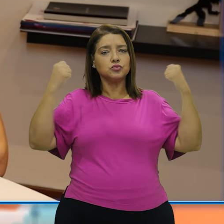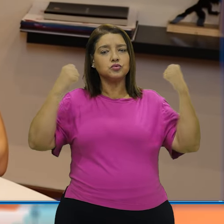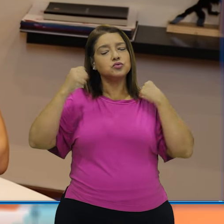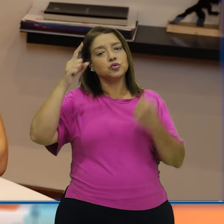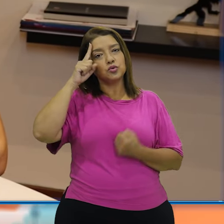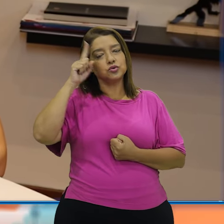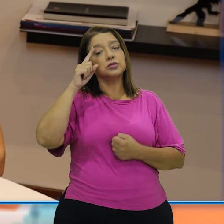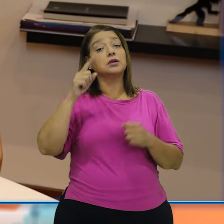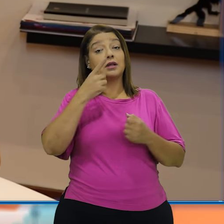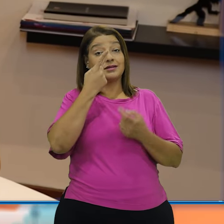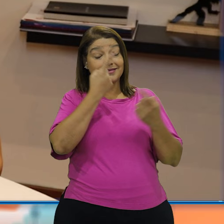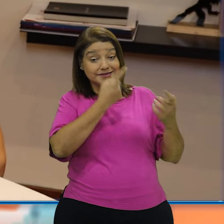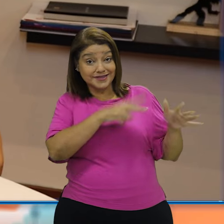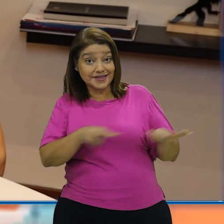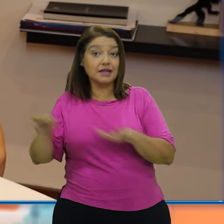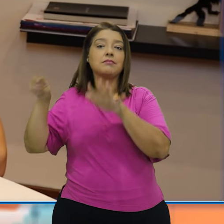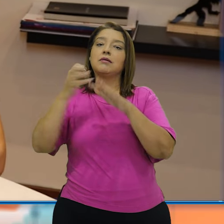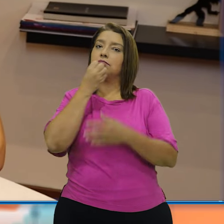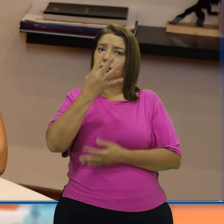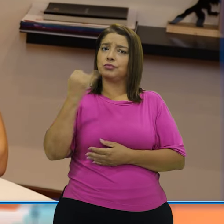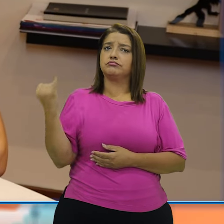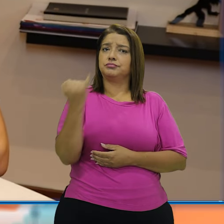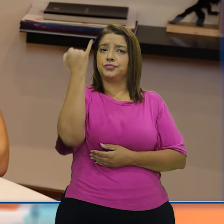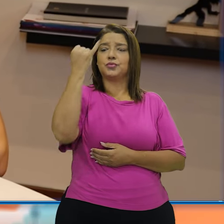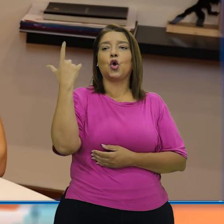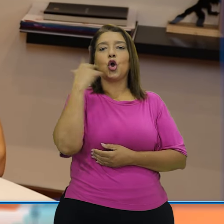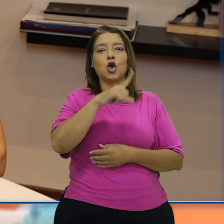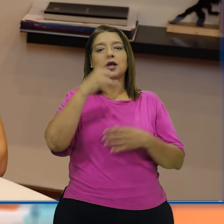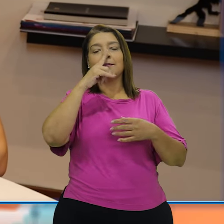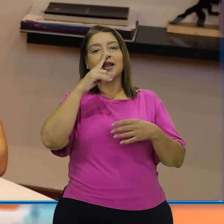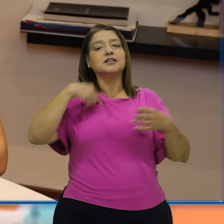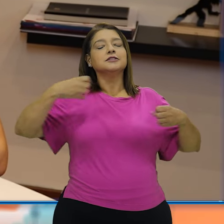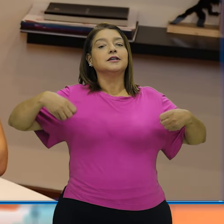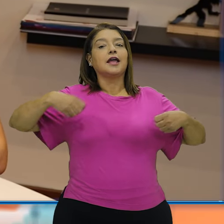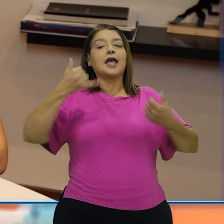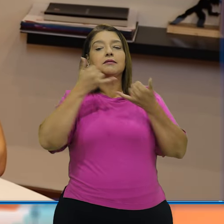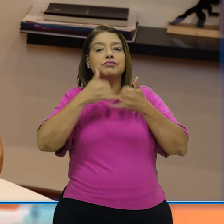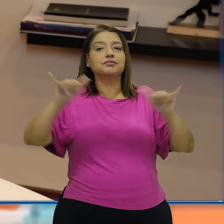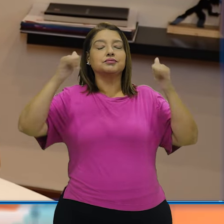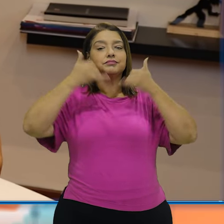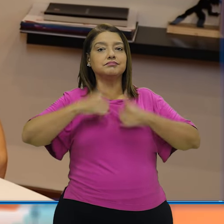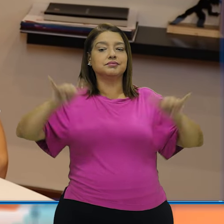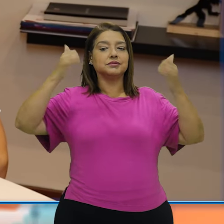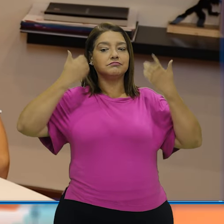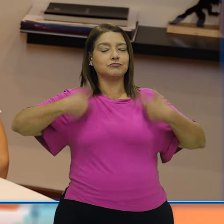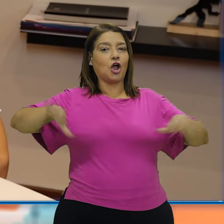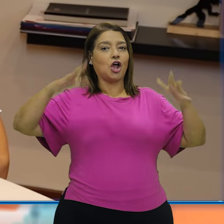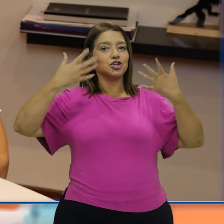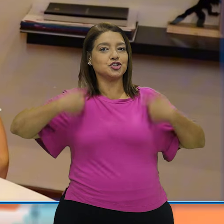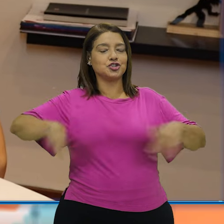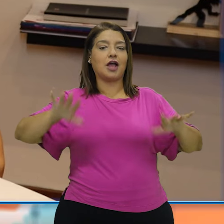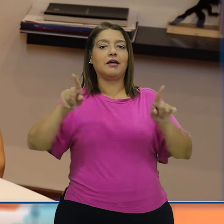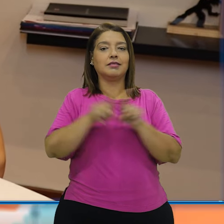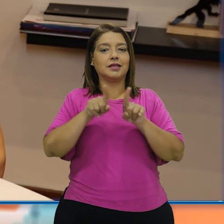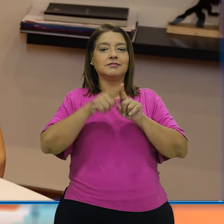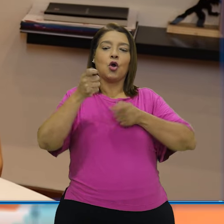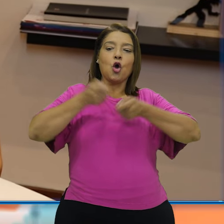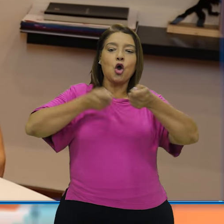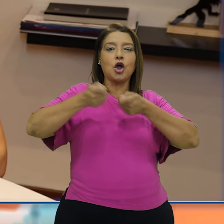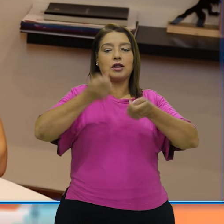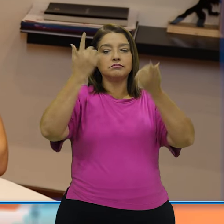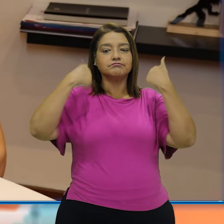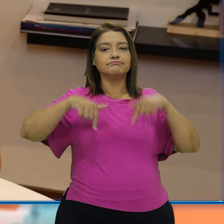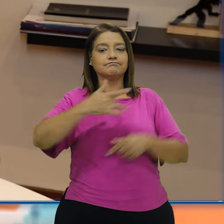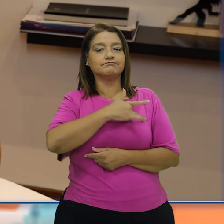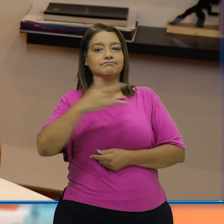física regular também é essencial para promover esse gasto de energia, regular o cortisol e trazer